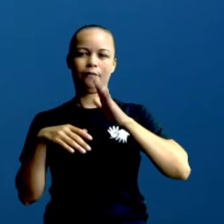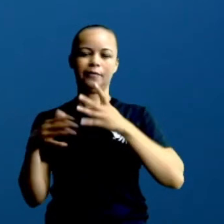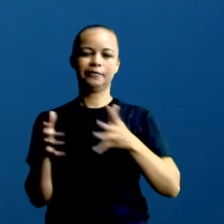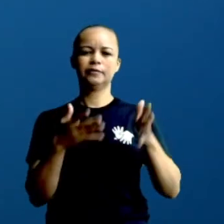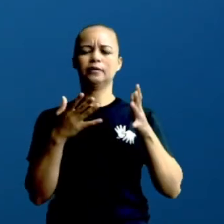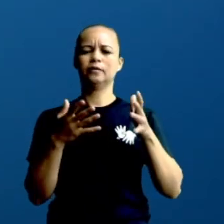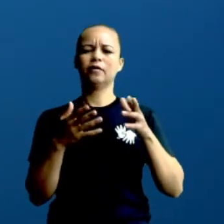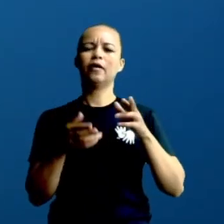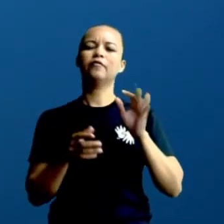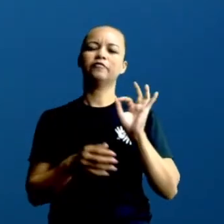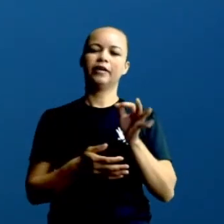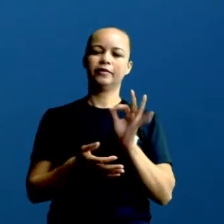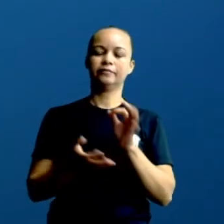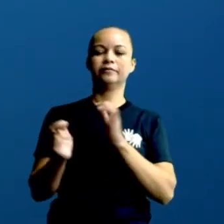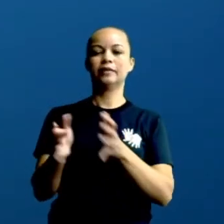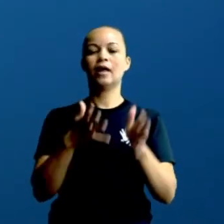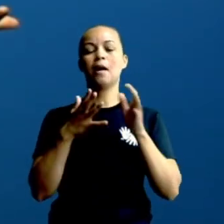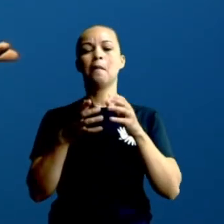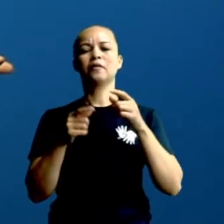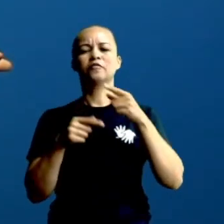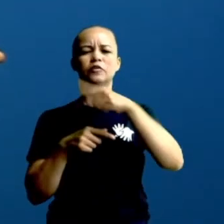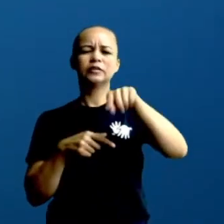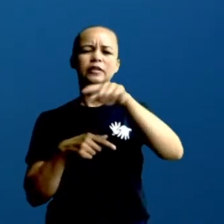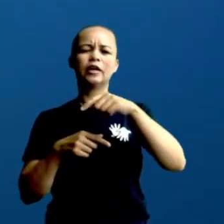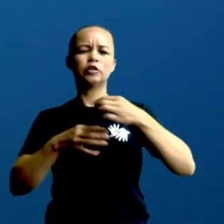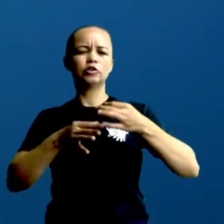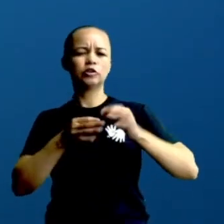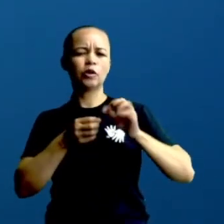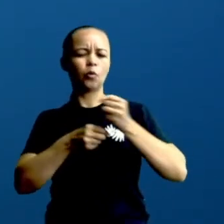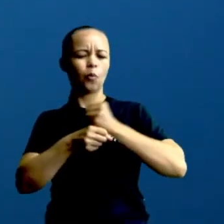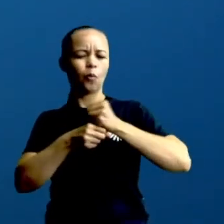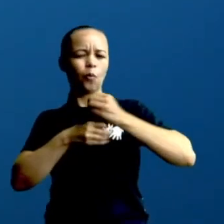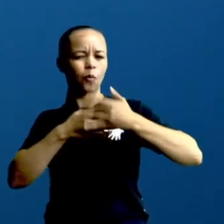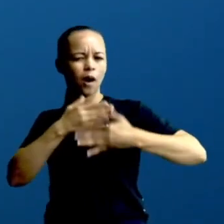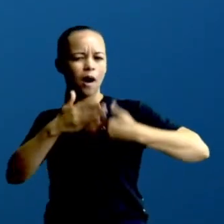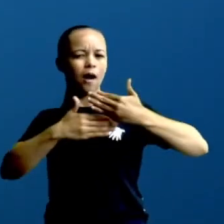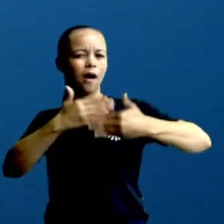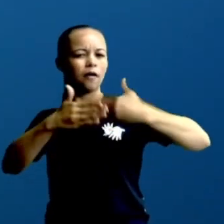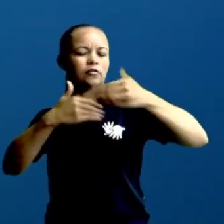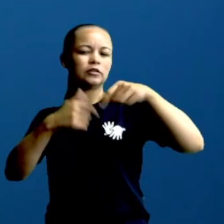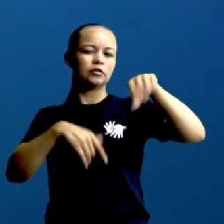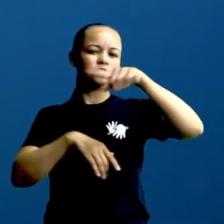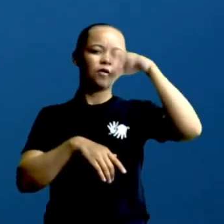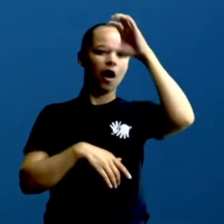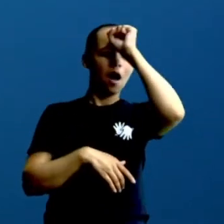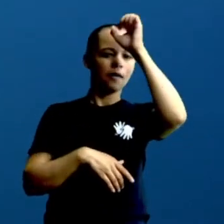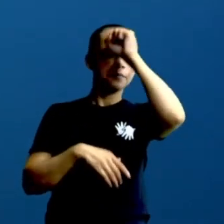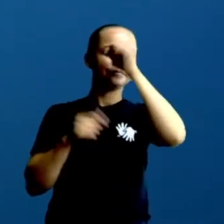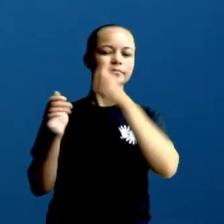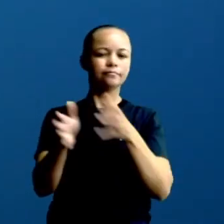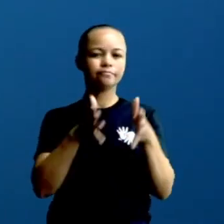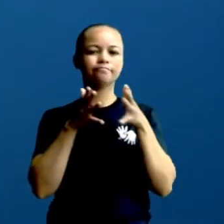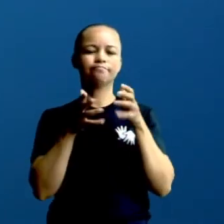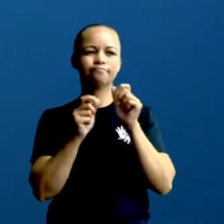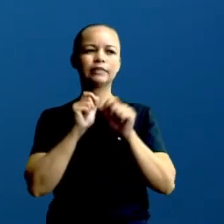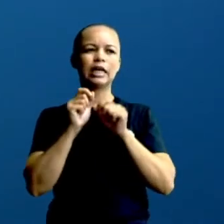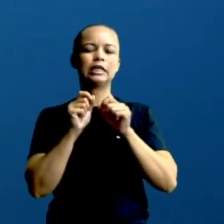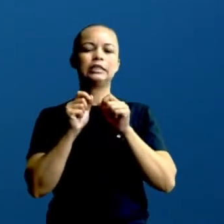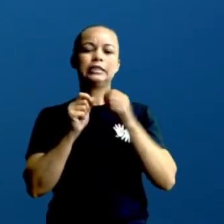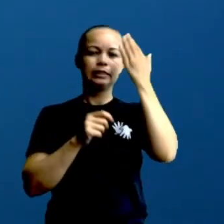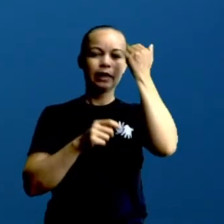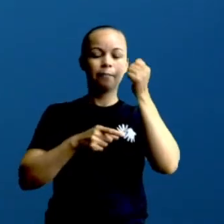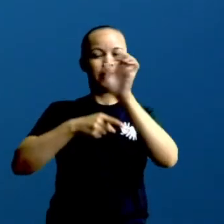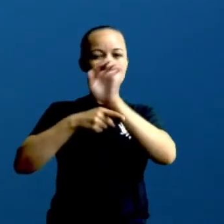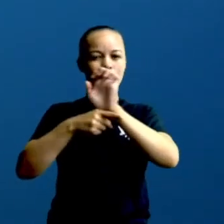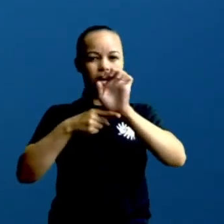vão aprender ao longo dos anos, essa questão de latitude, de altitude, mas viram como é importante saber onde está a linha do Equador,